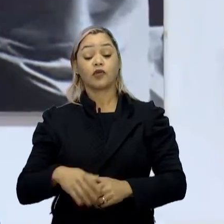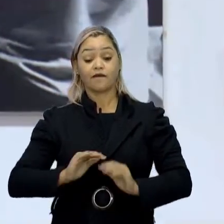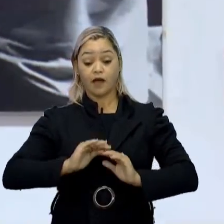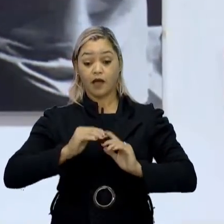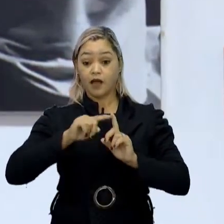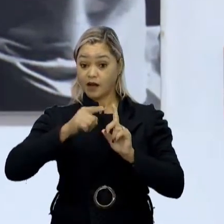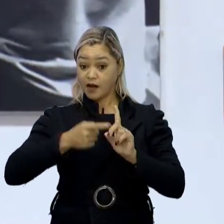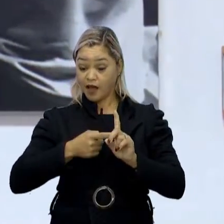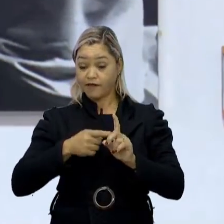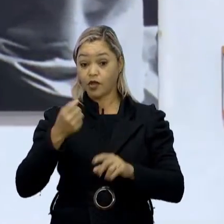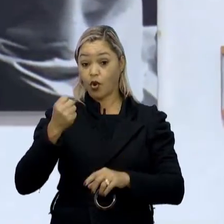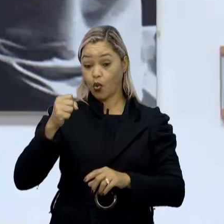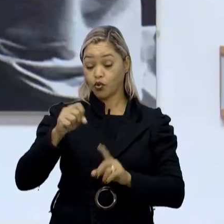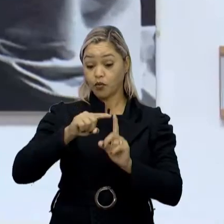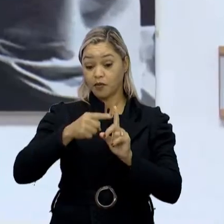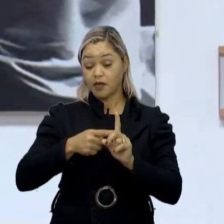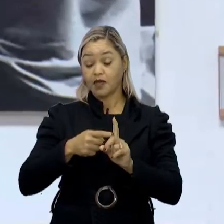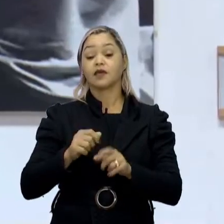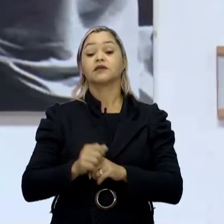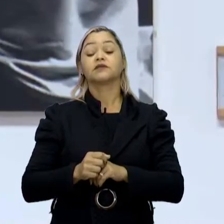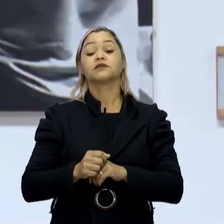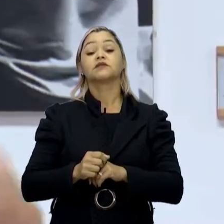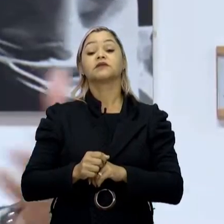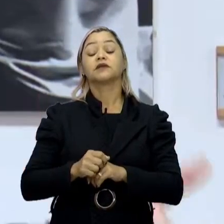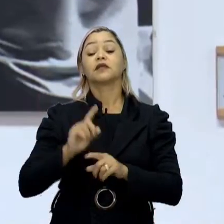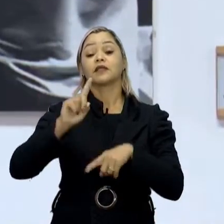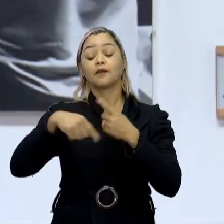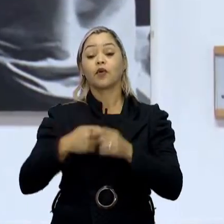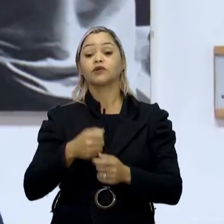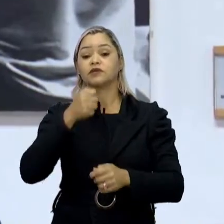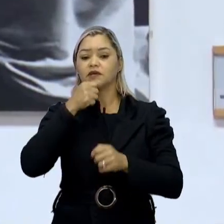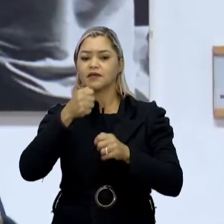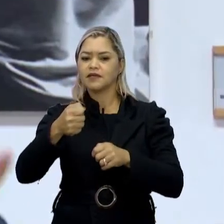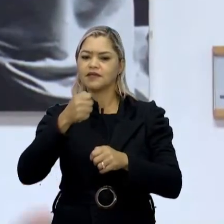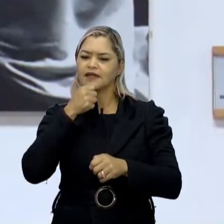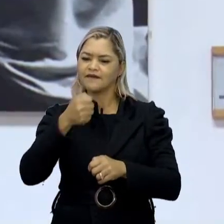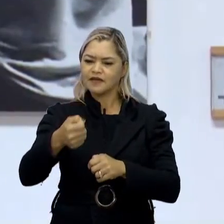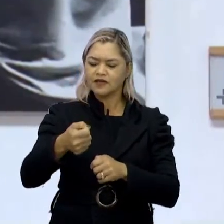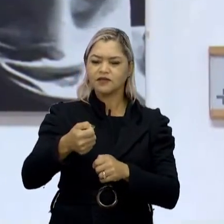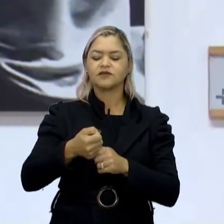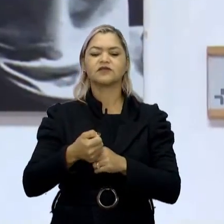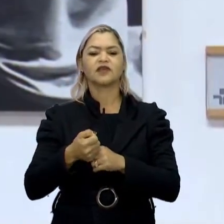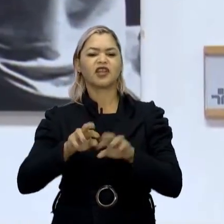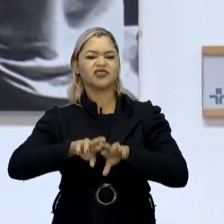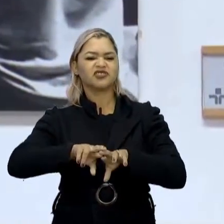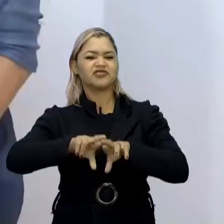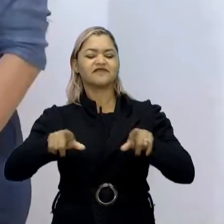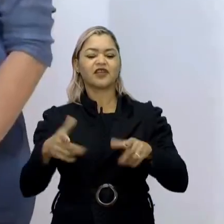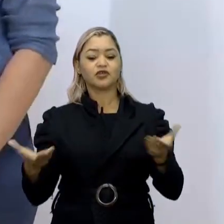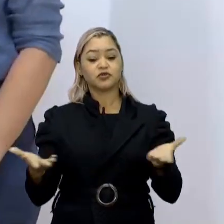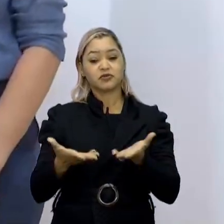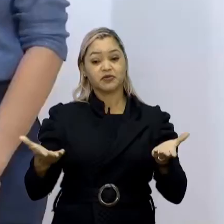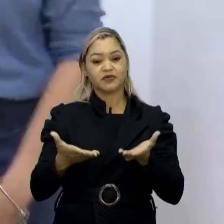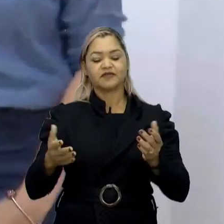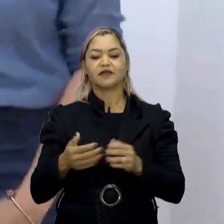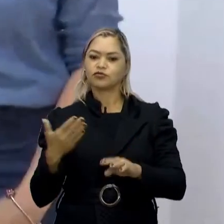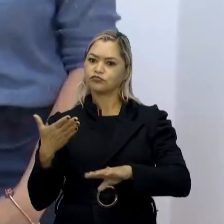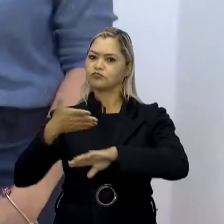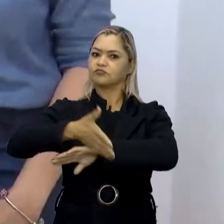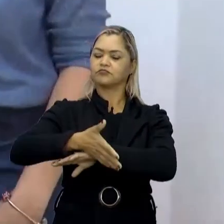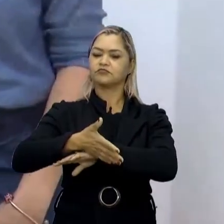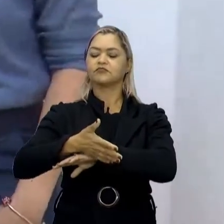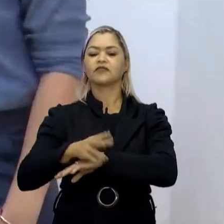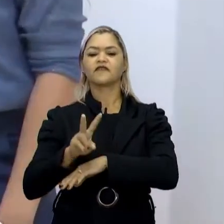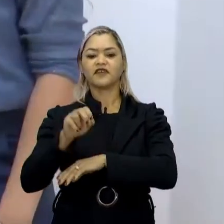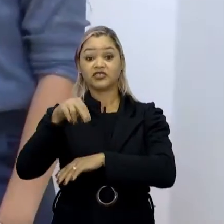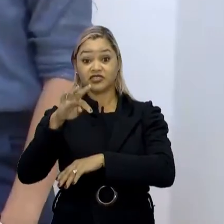8 meses atrás do gol, depois tinham as entrevistas de vestiário que eram bem diferentes do que a gente vê agora. A gente entrava no